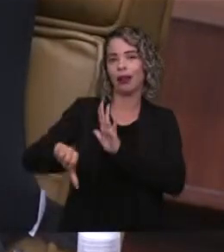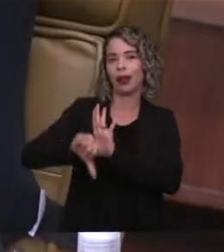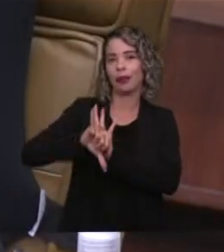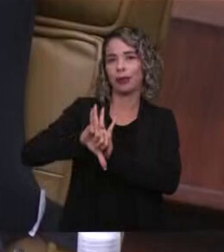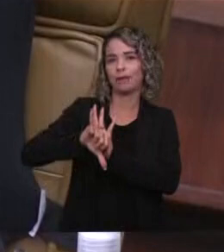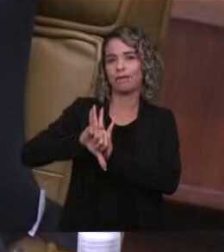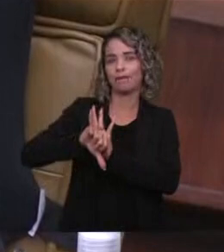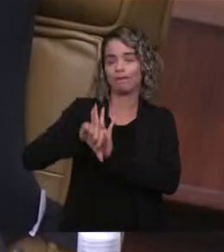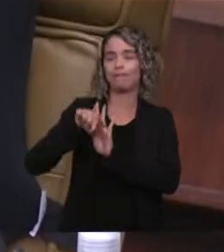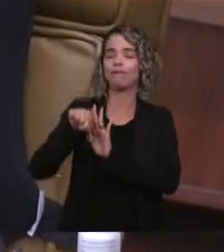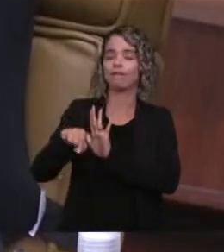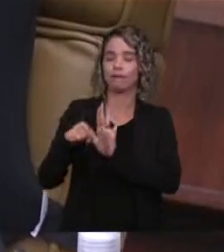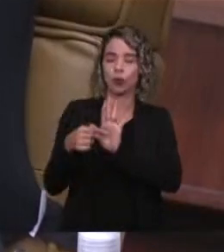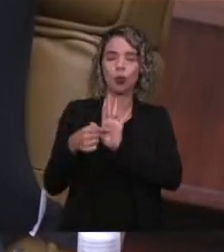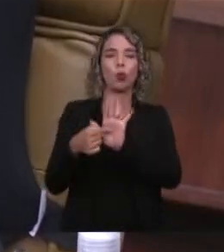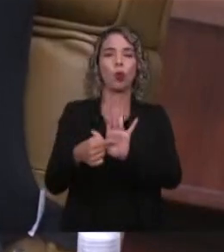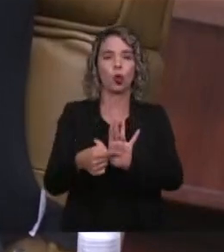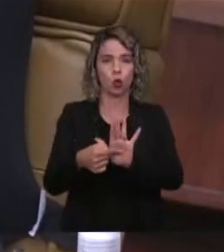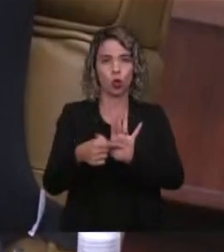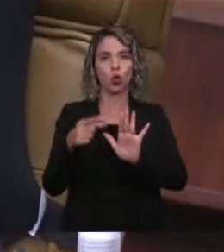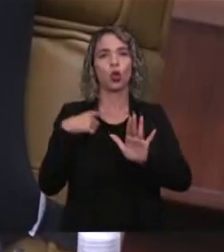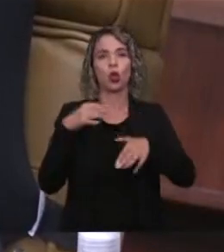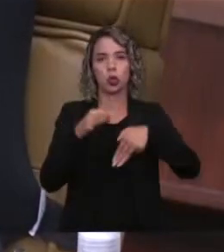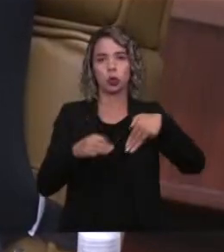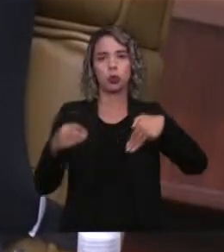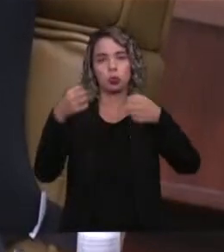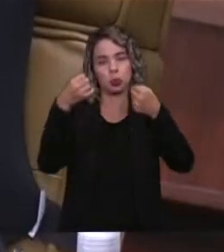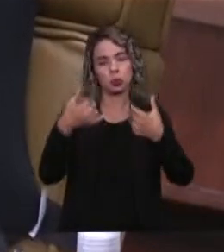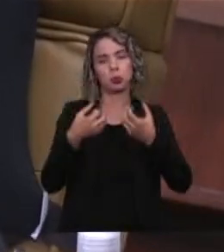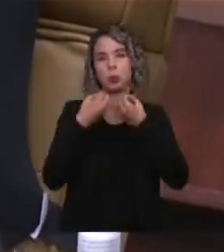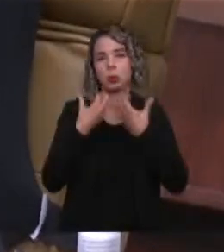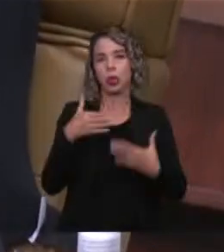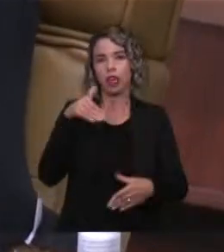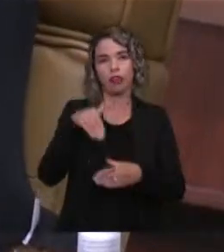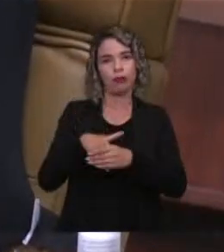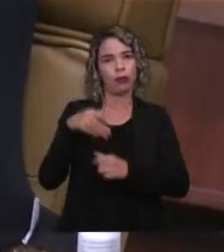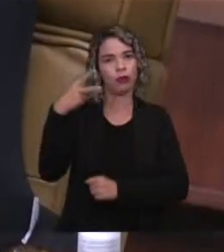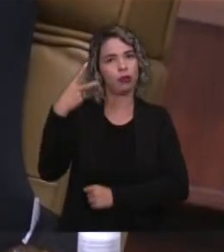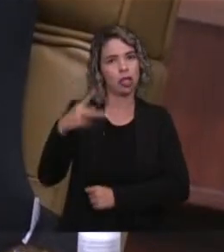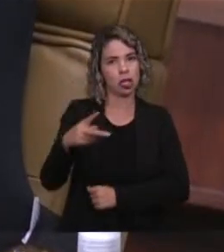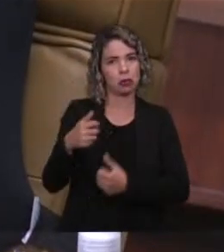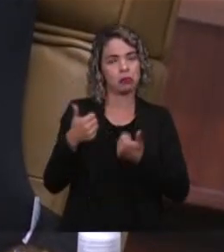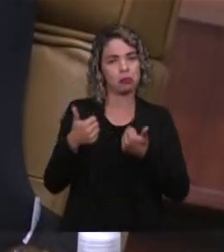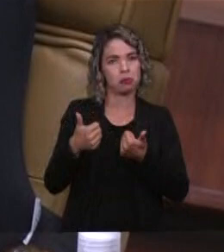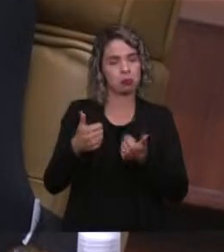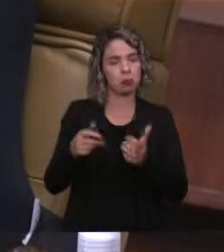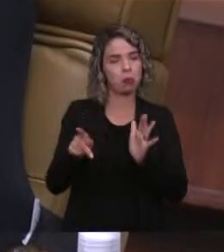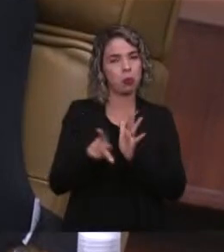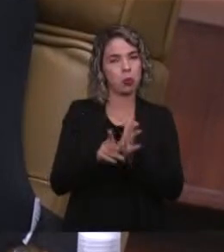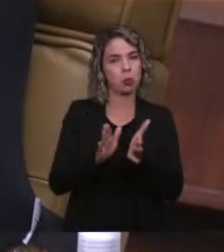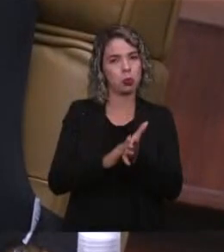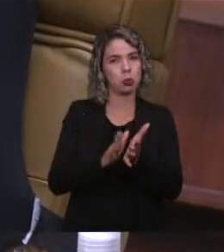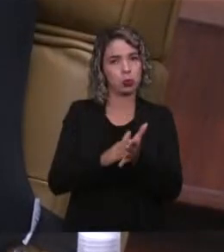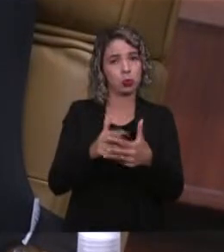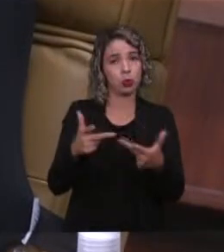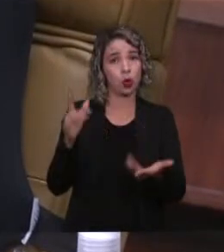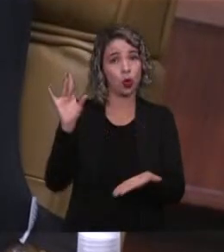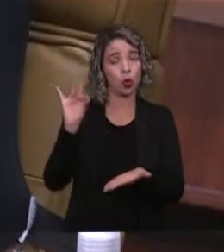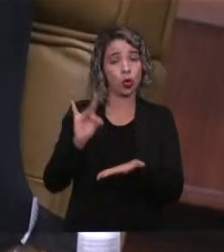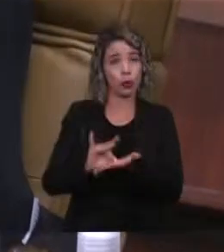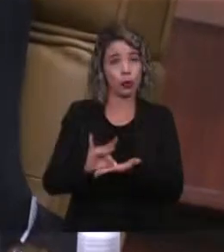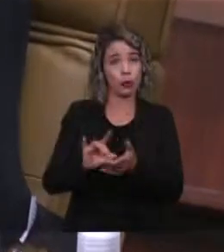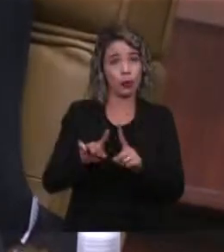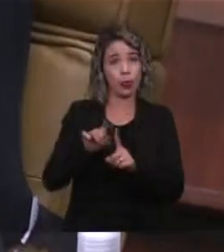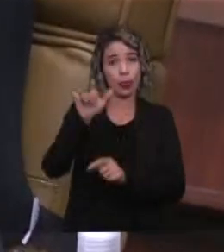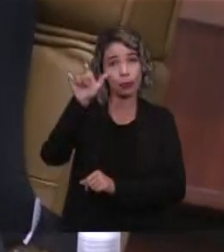Vossa Excelência bem apontou esses dois elementos no voto exarado no caso concreto. Quanto ao